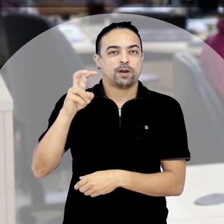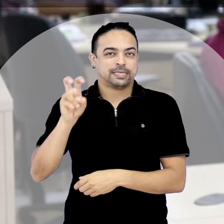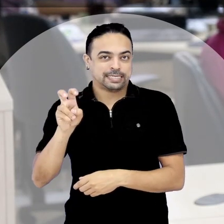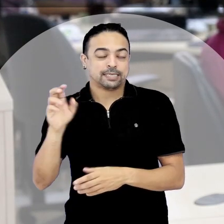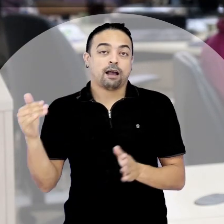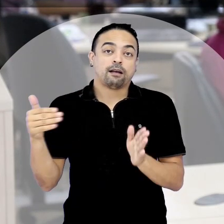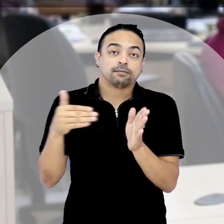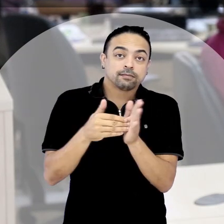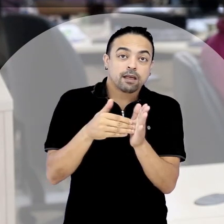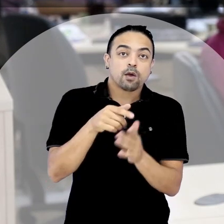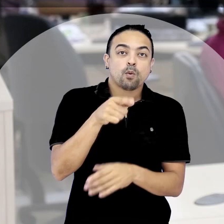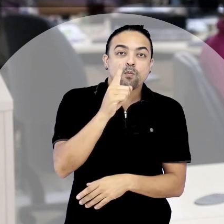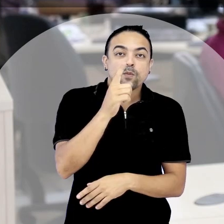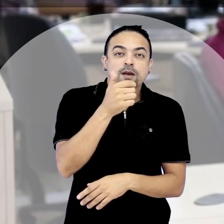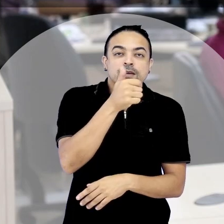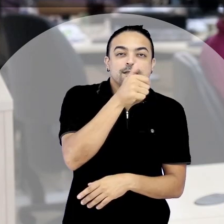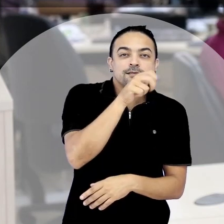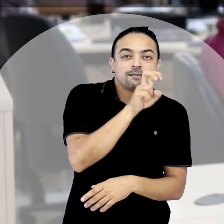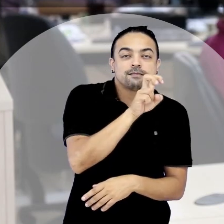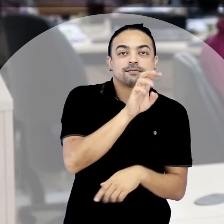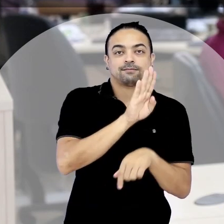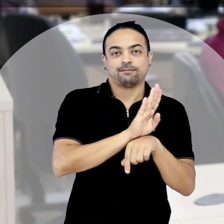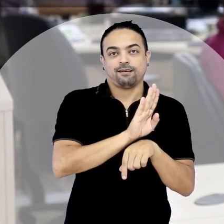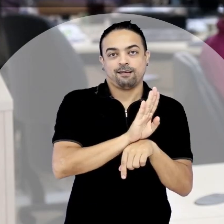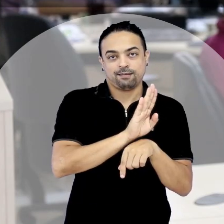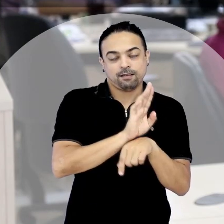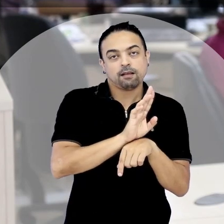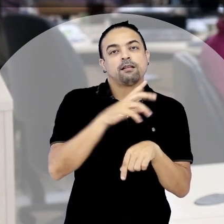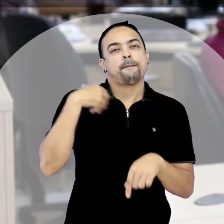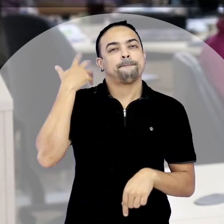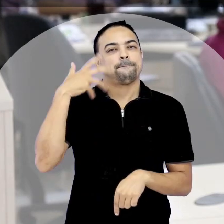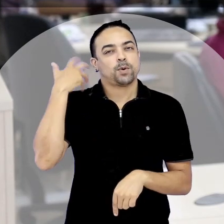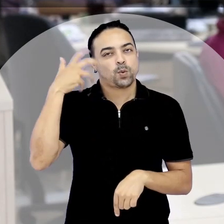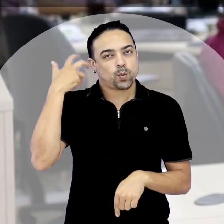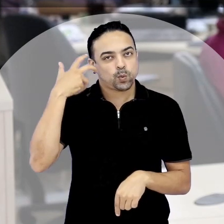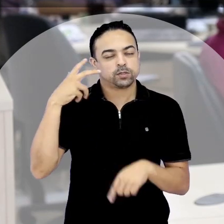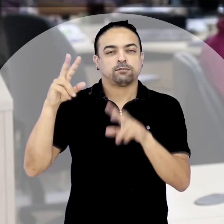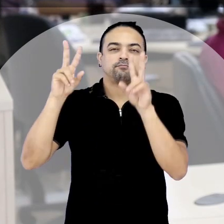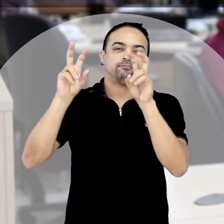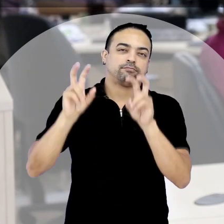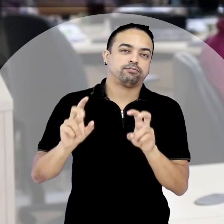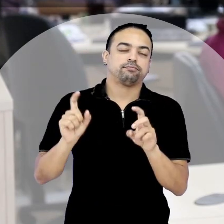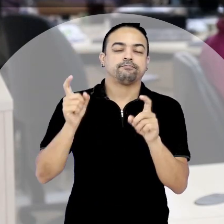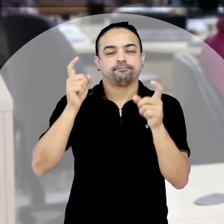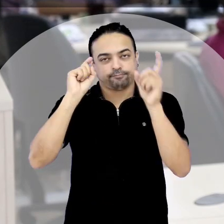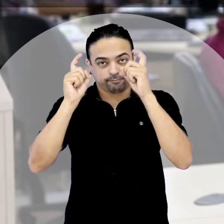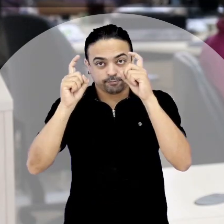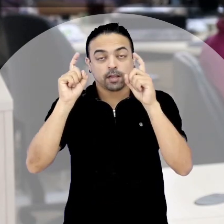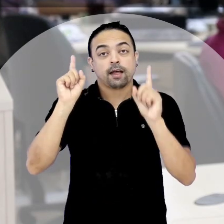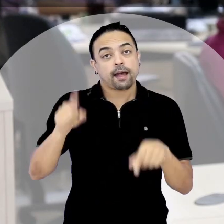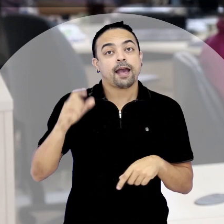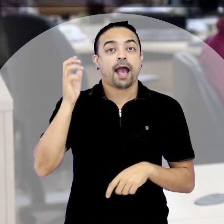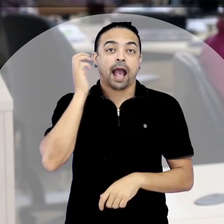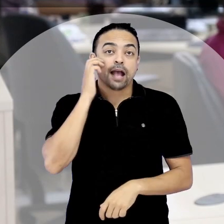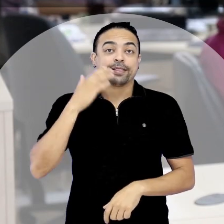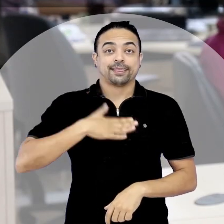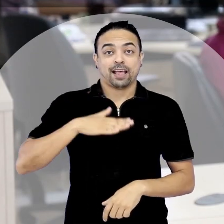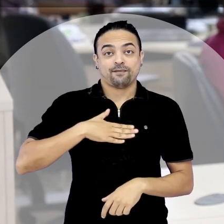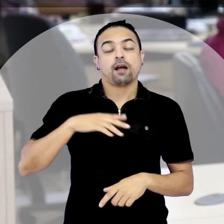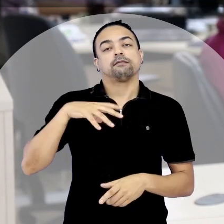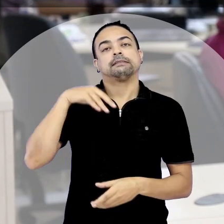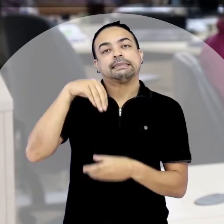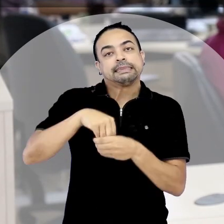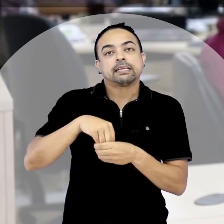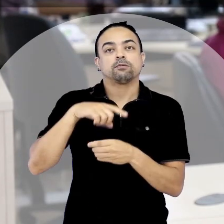11:45 da manhã há 1:15 da tarde com muita música e assuntos diversos a programação da rádio intervalo é